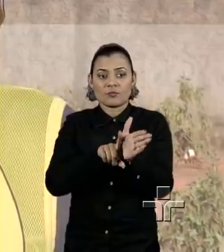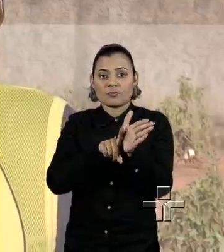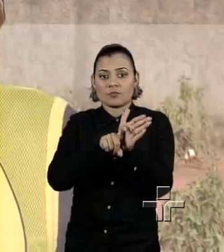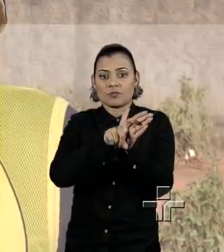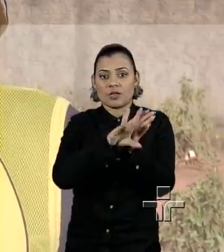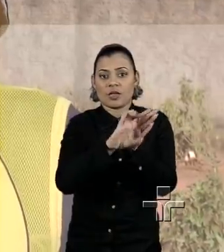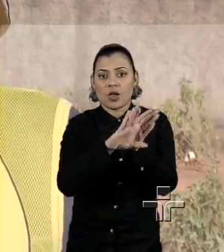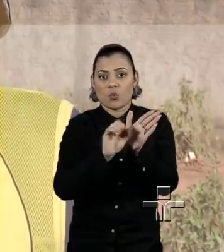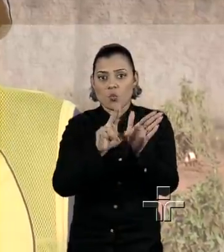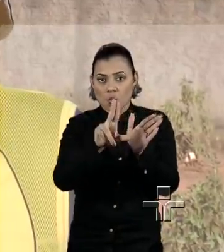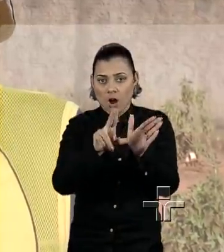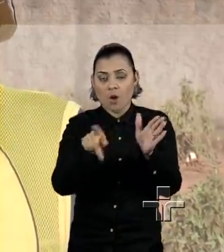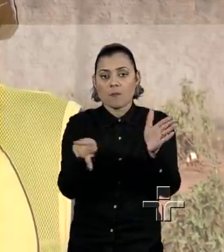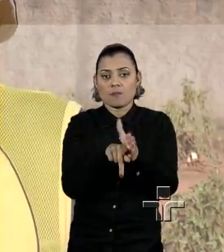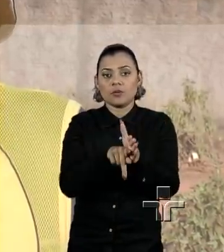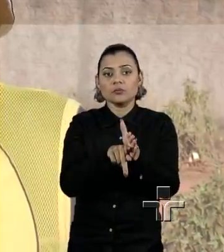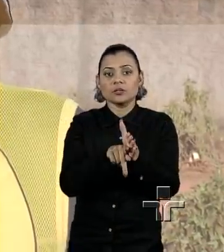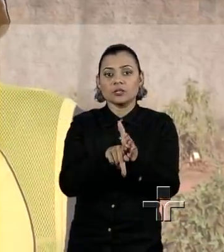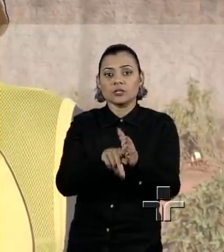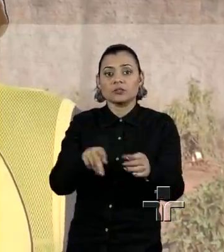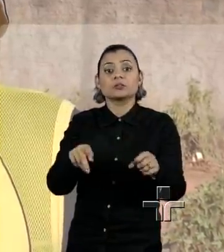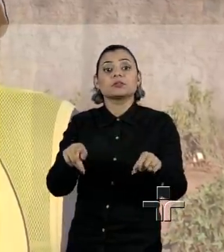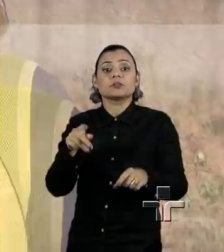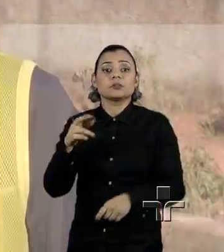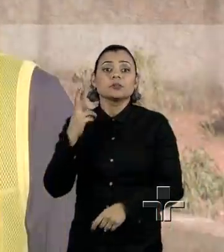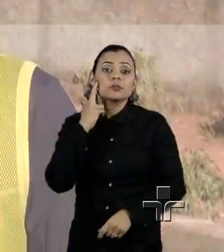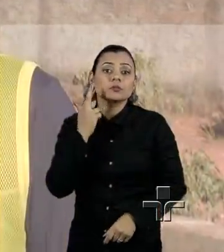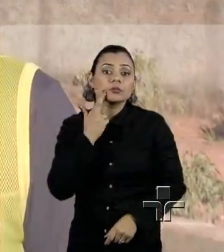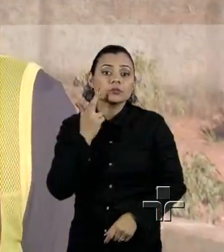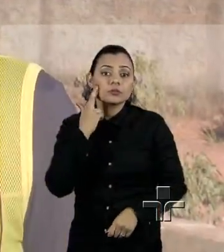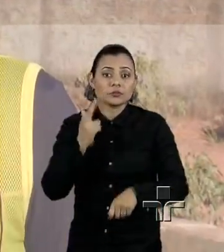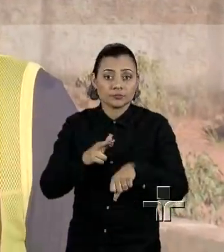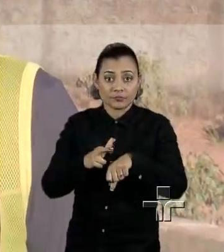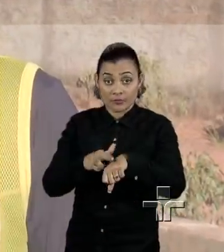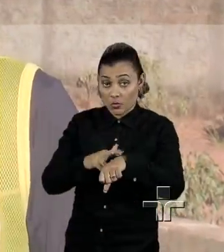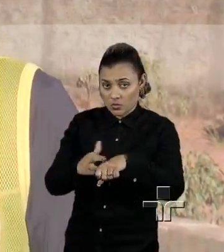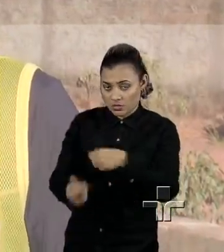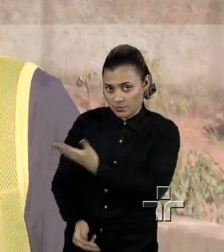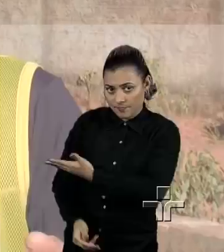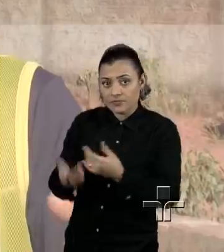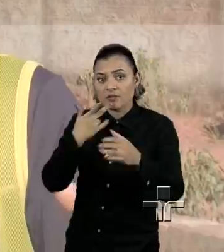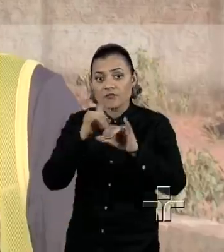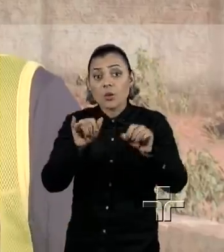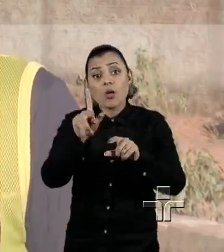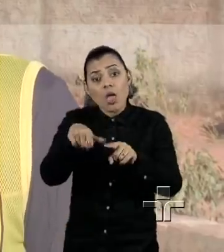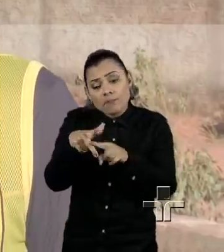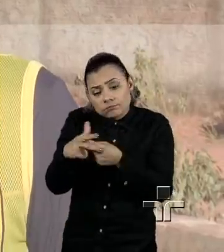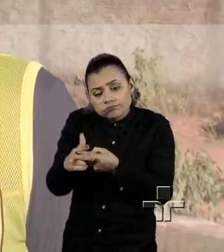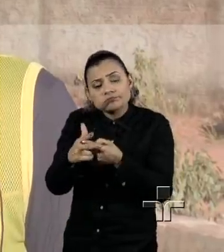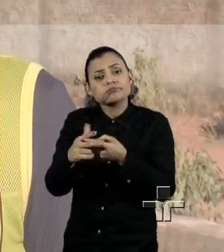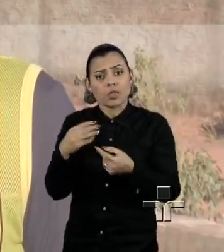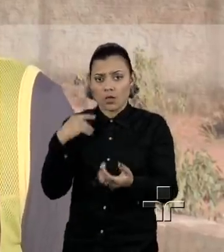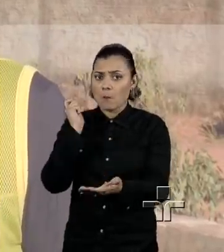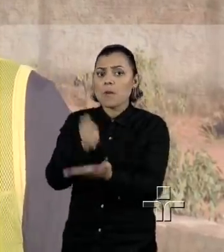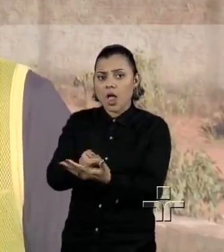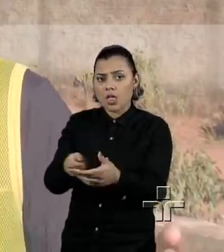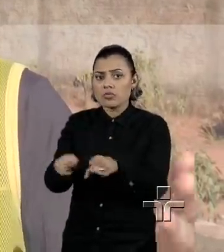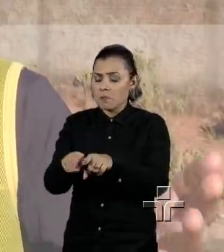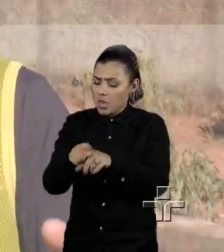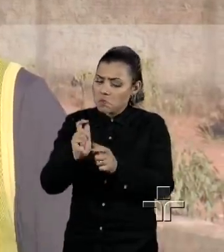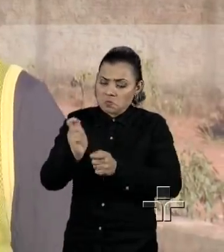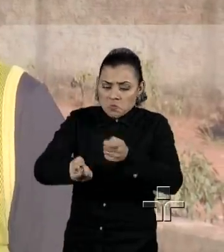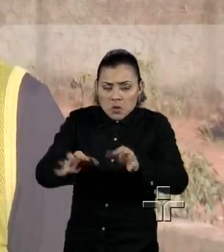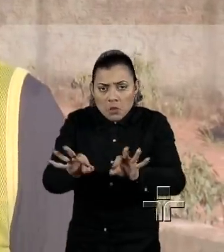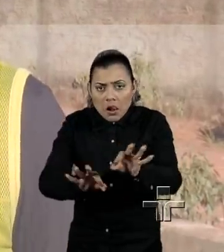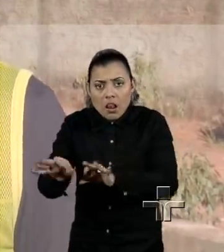dessa galeria, então assim o risco de doença é muito alto. Tive que tirar do meu bolso uma máquina, uma caçamba de cascalho e